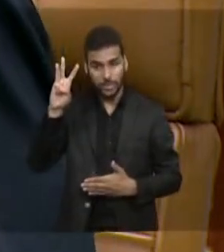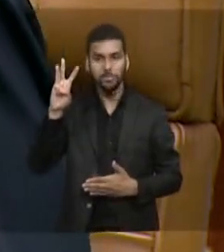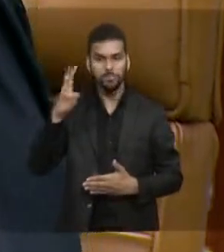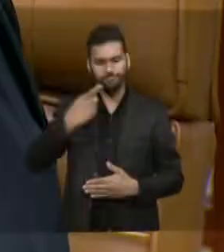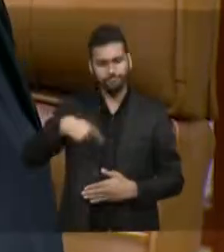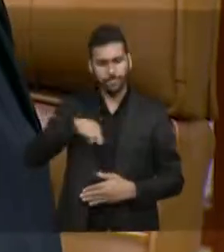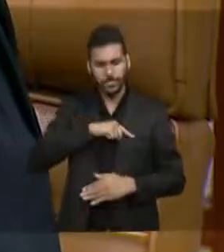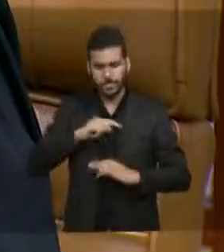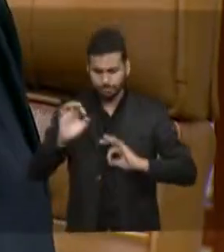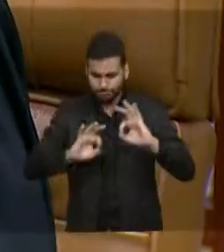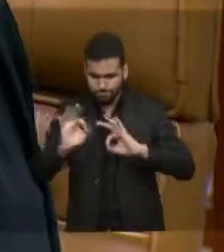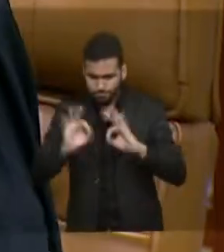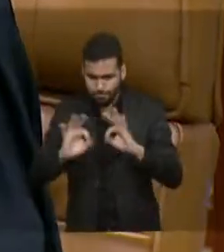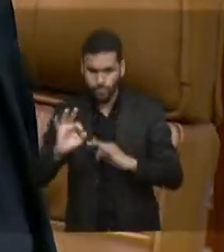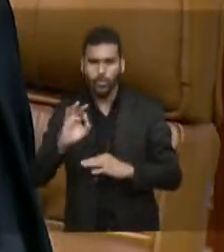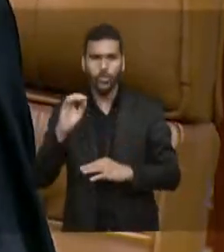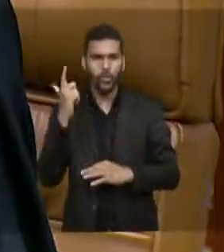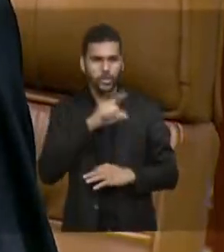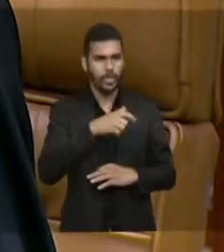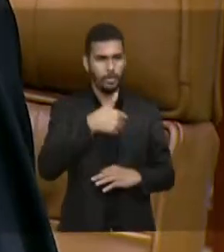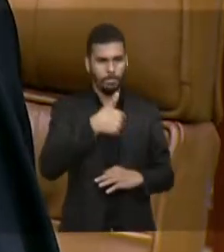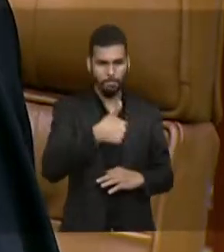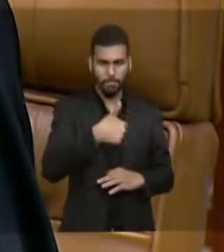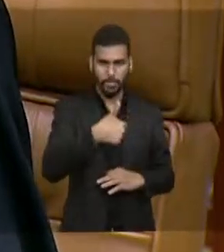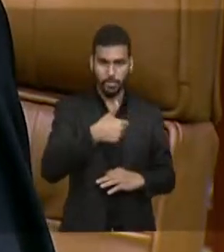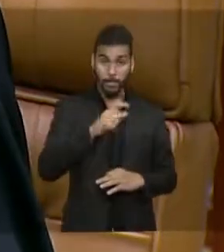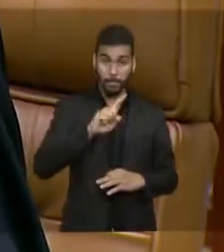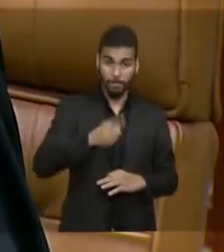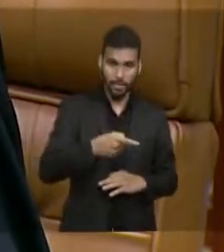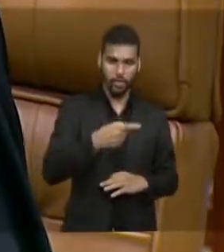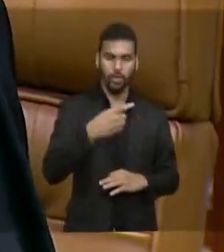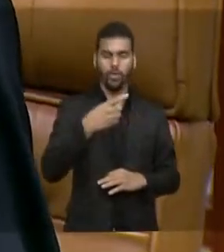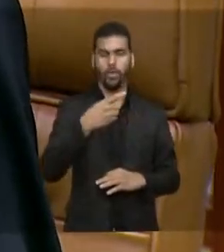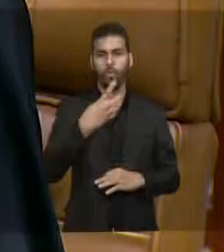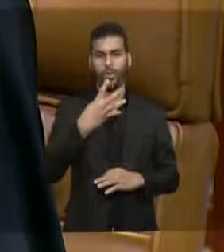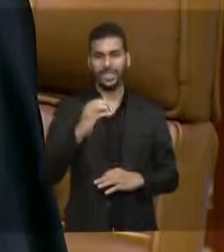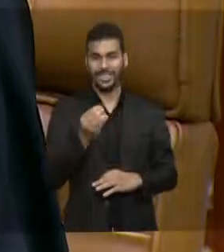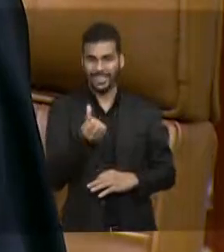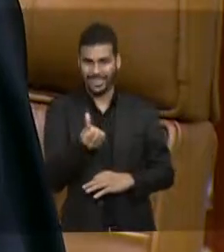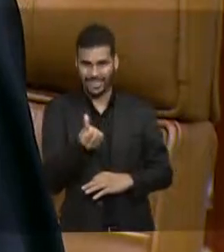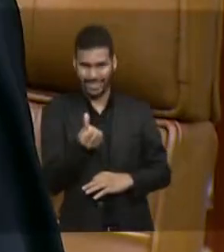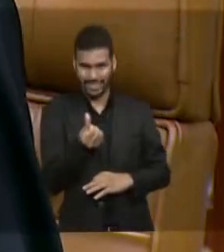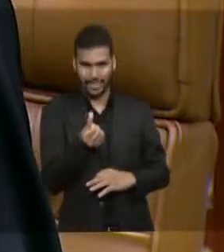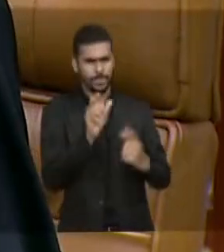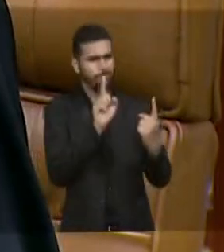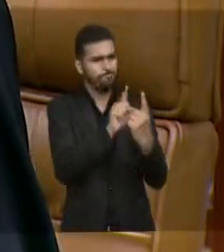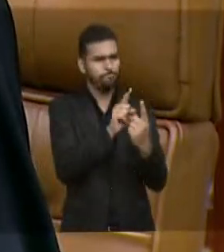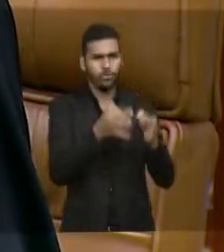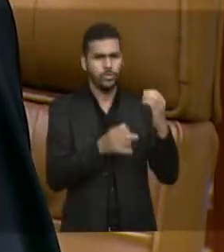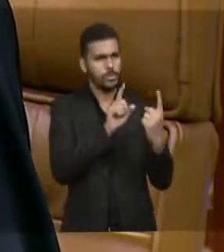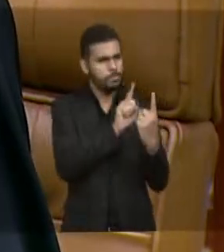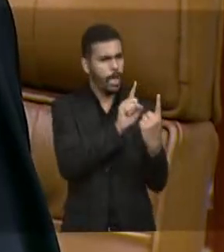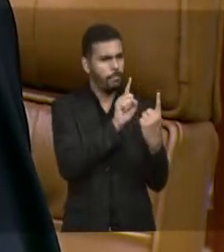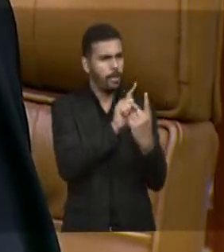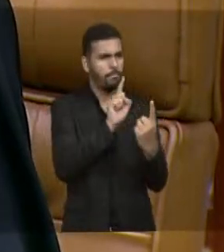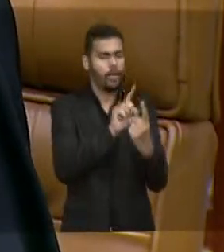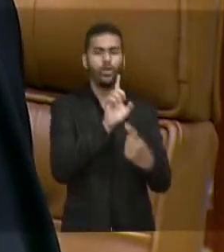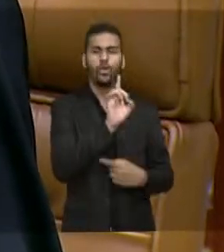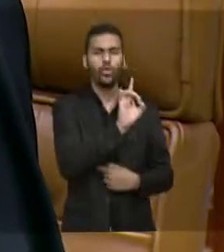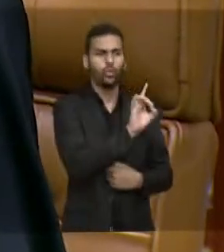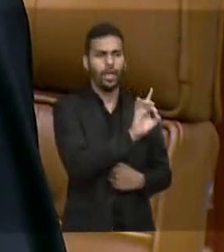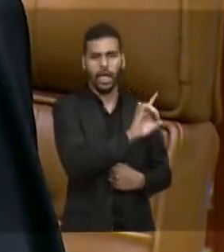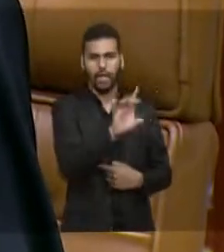realizamos 1406 audiência de Custódia todos os presos tiveram direito